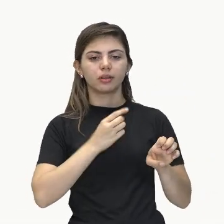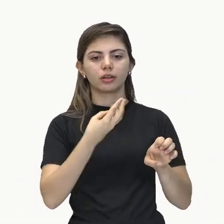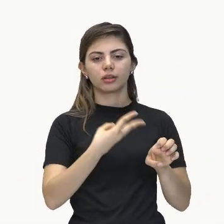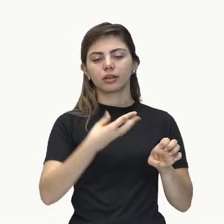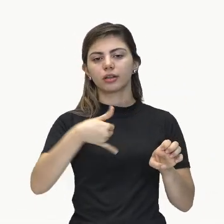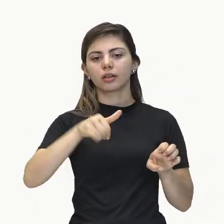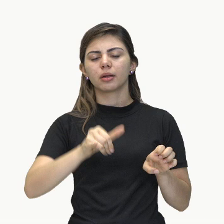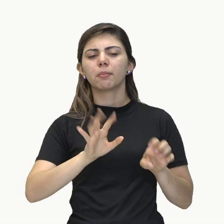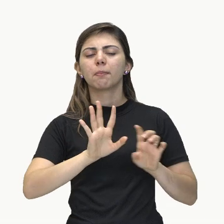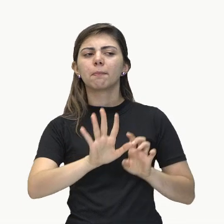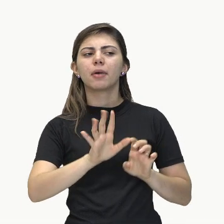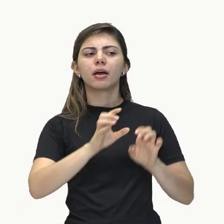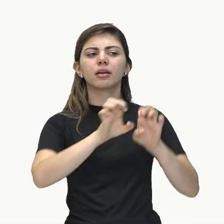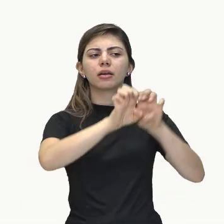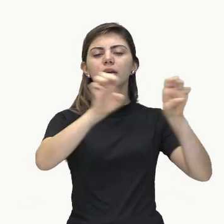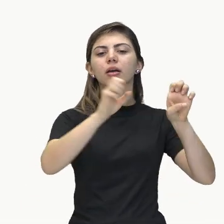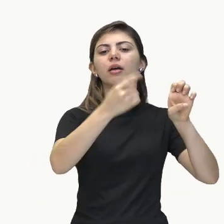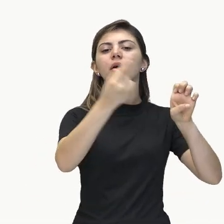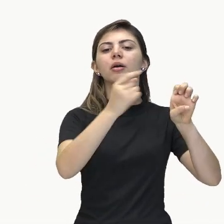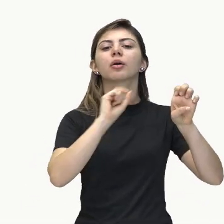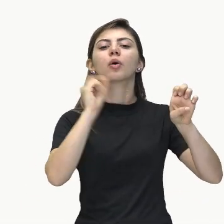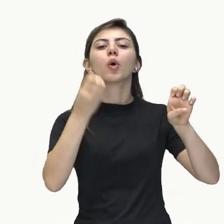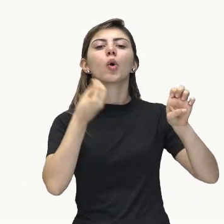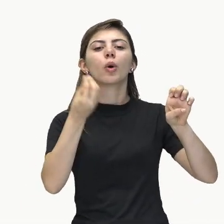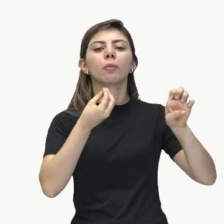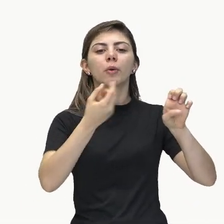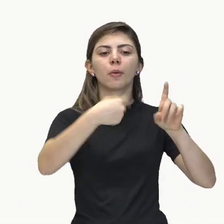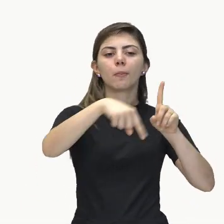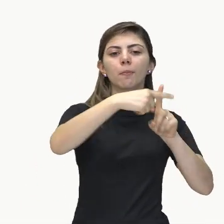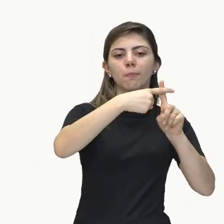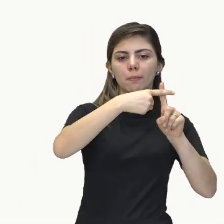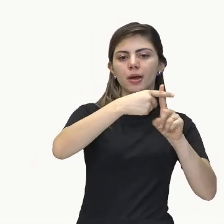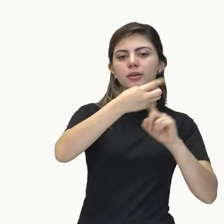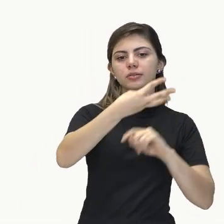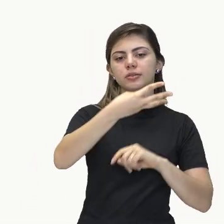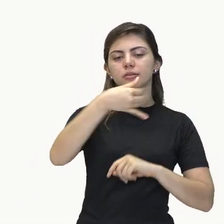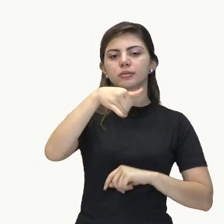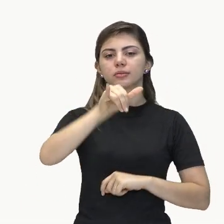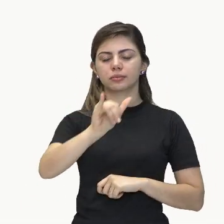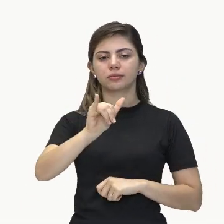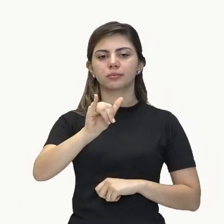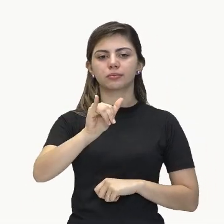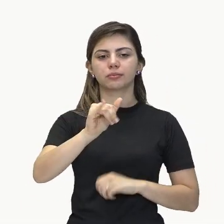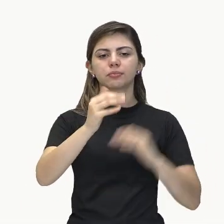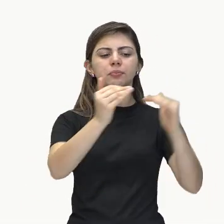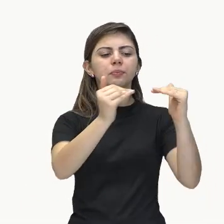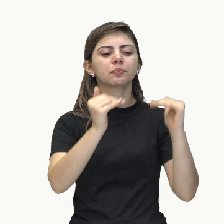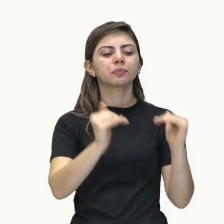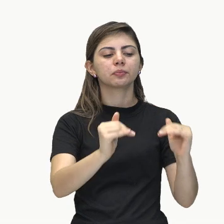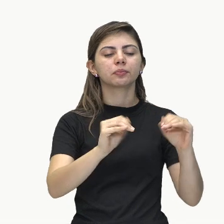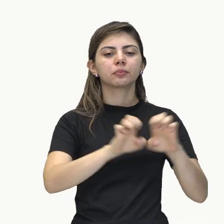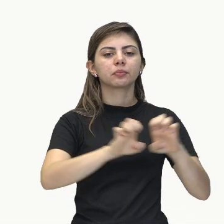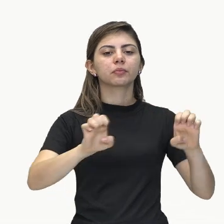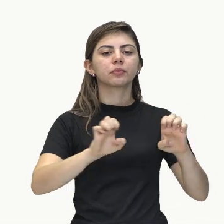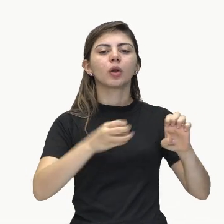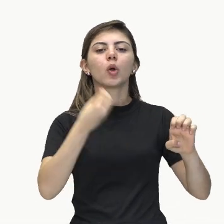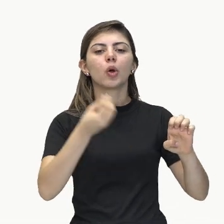Só que na primeira equação, ele está positivo, mais. E na segunda equação, ele